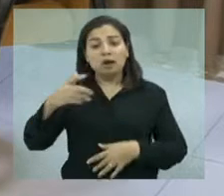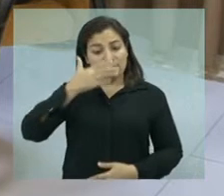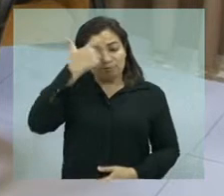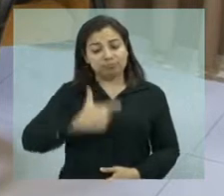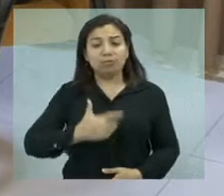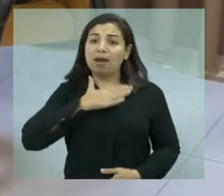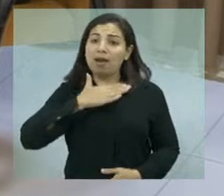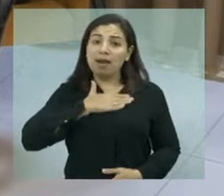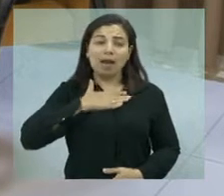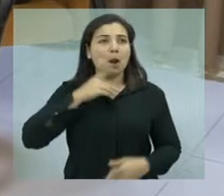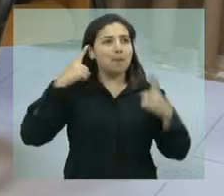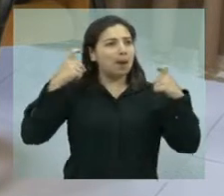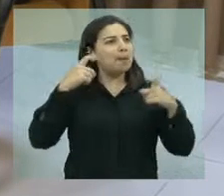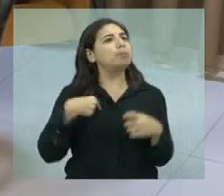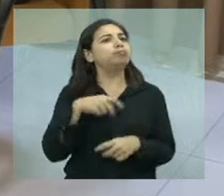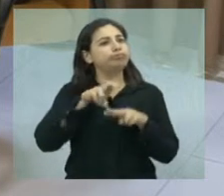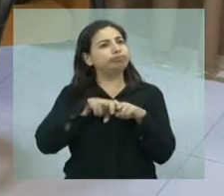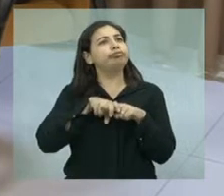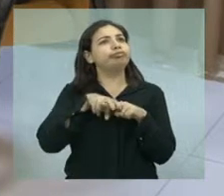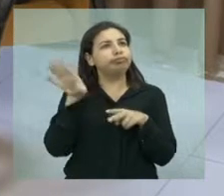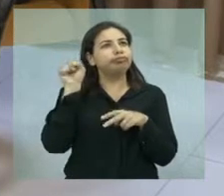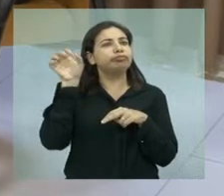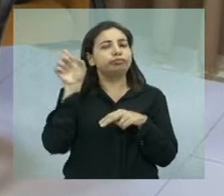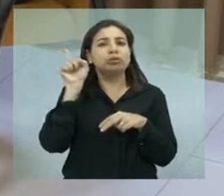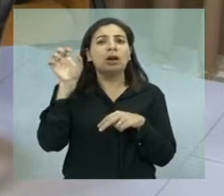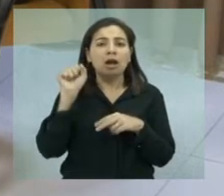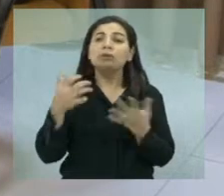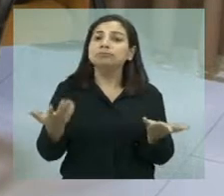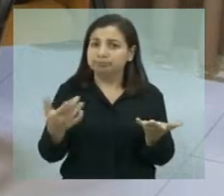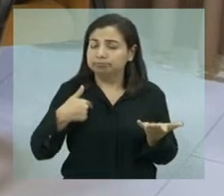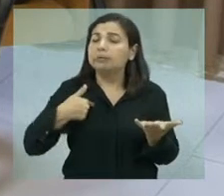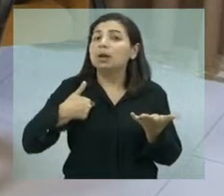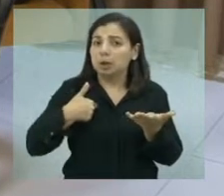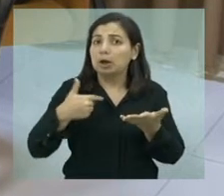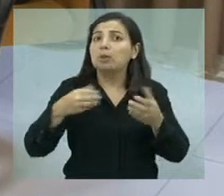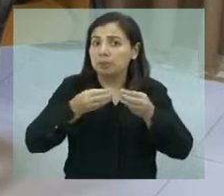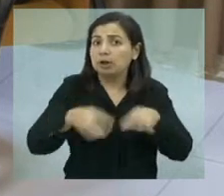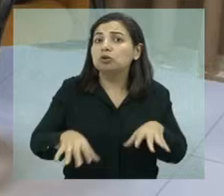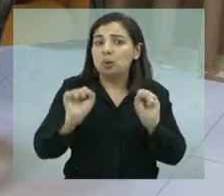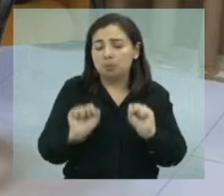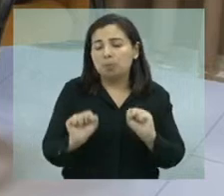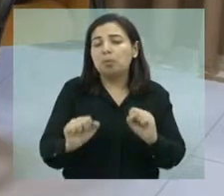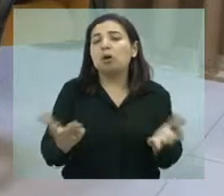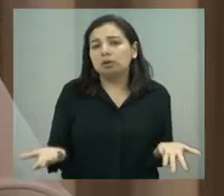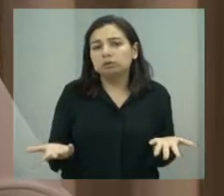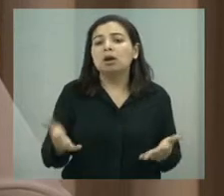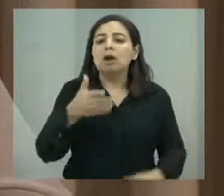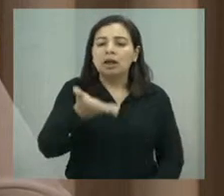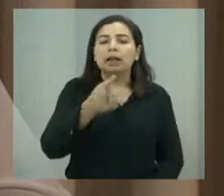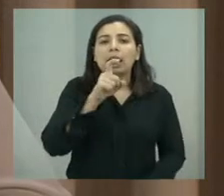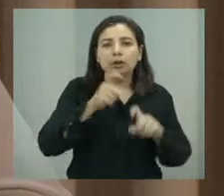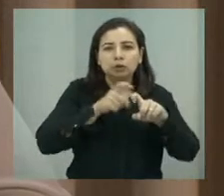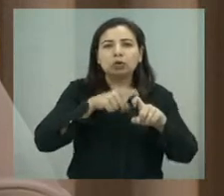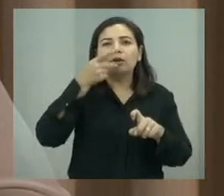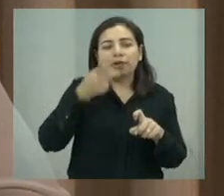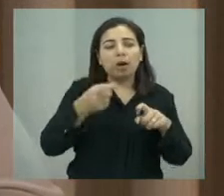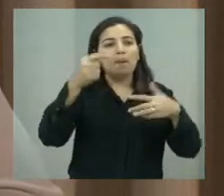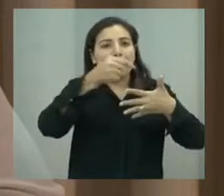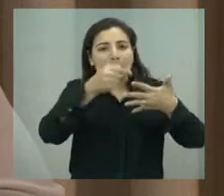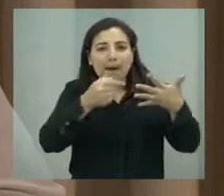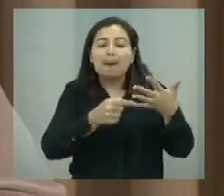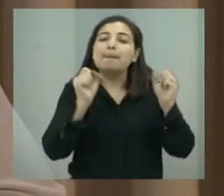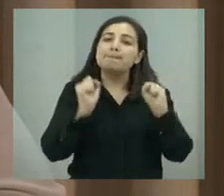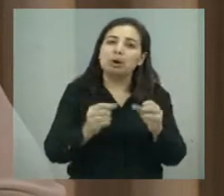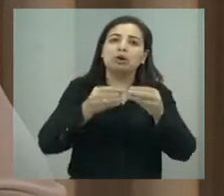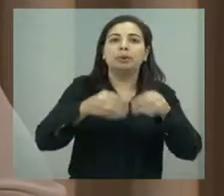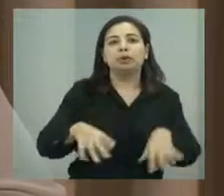consciência. Mas é importante porque, enfim, todos os aspectos que a doutora falou aqui, que citou, para a nossa saúde, né?